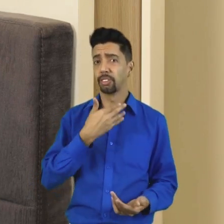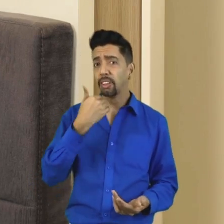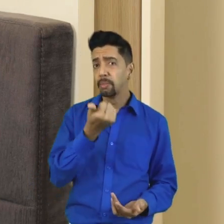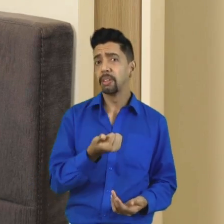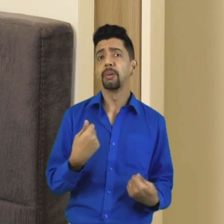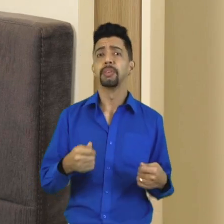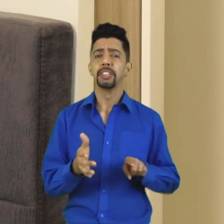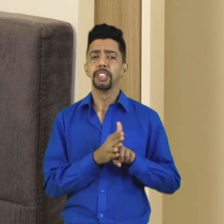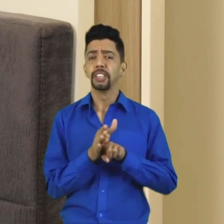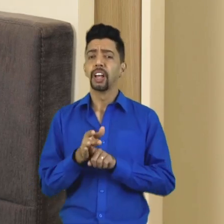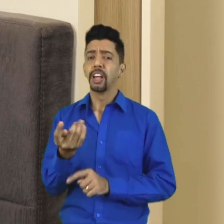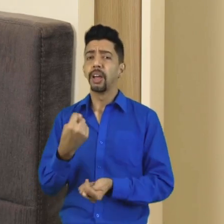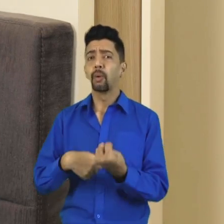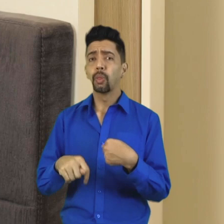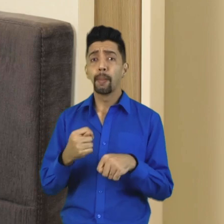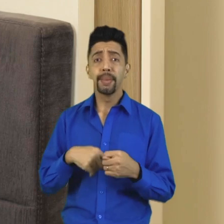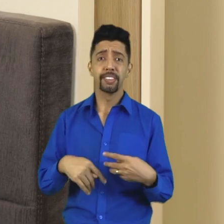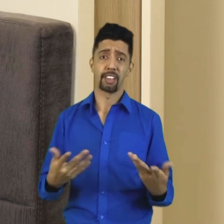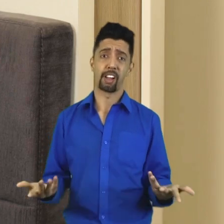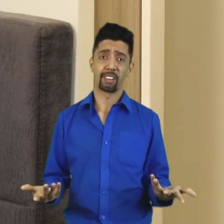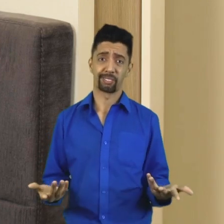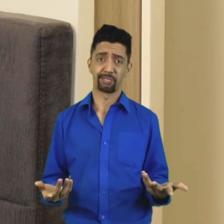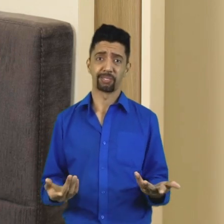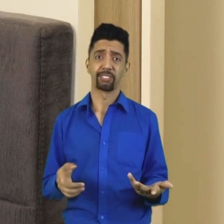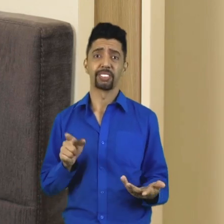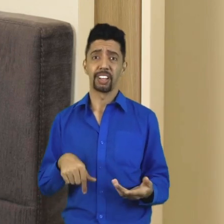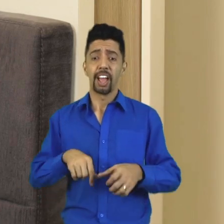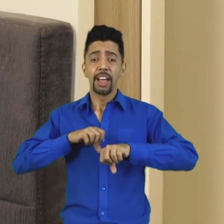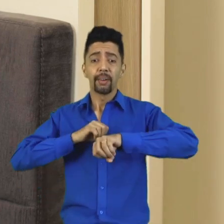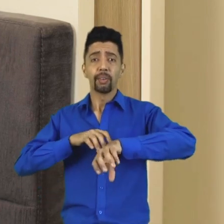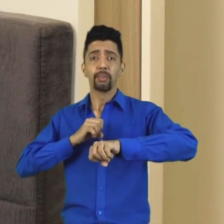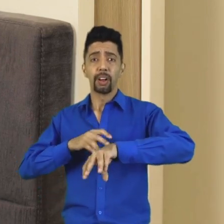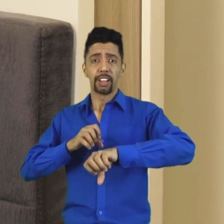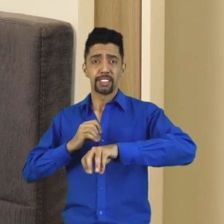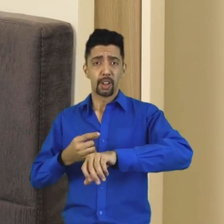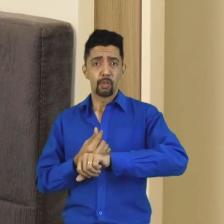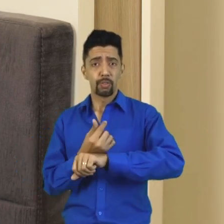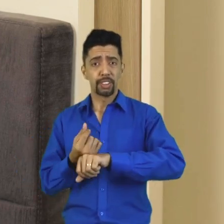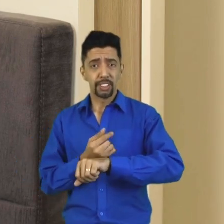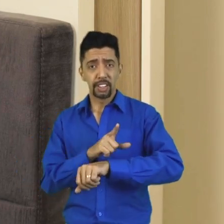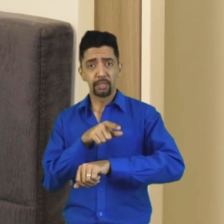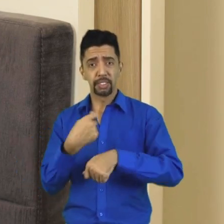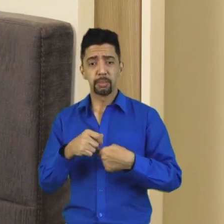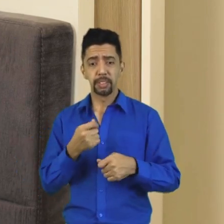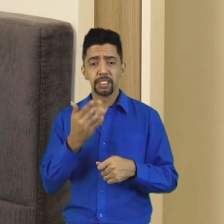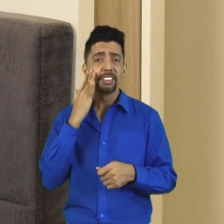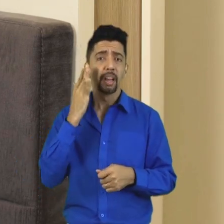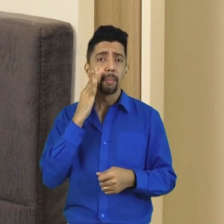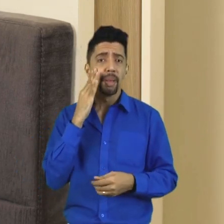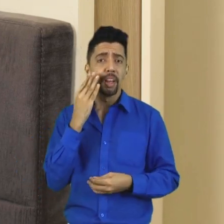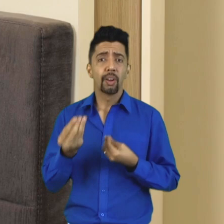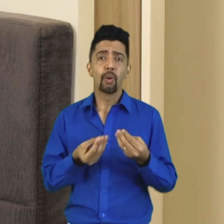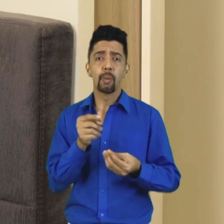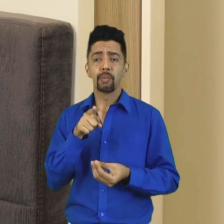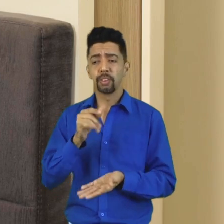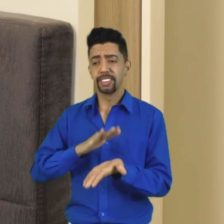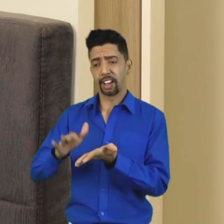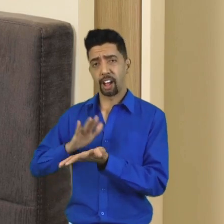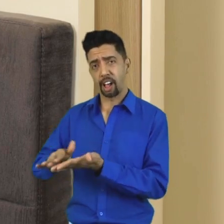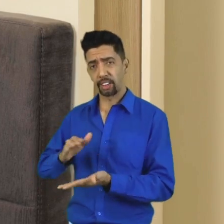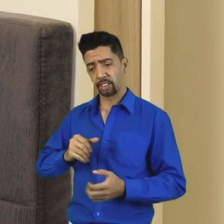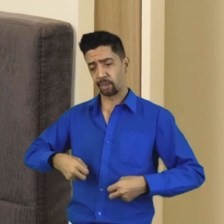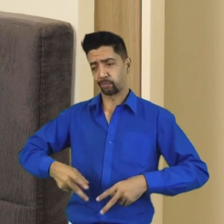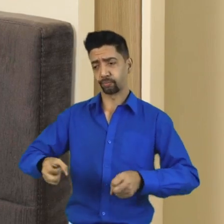melhor. Aonde está a verdadeira educação financeira? É onde você gasta, é onde você compra.